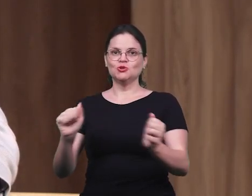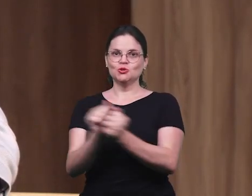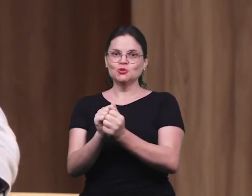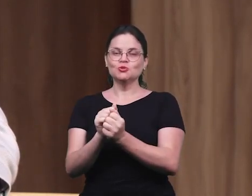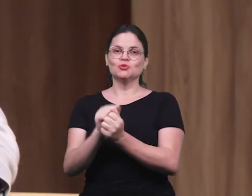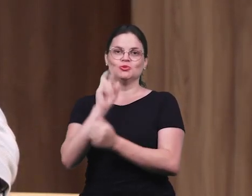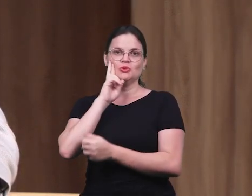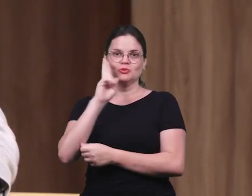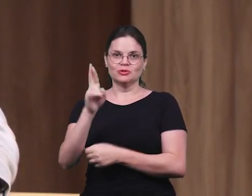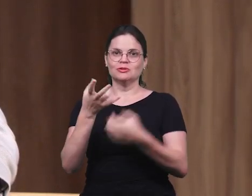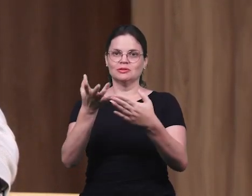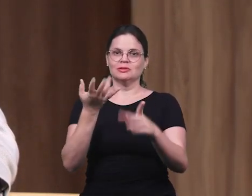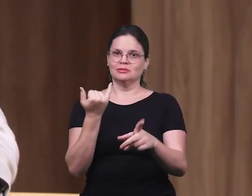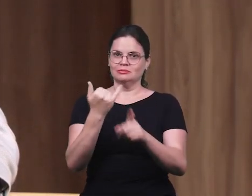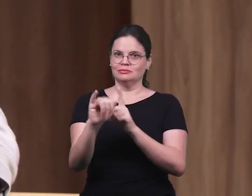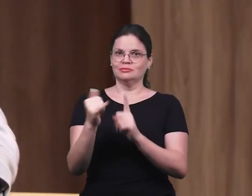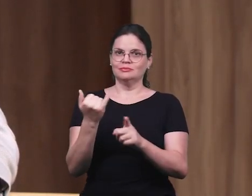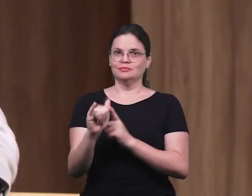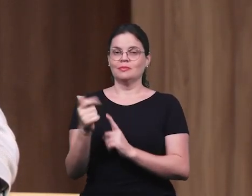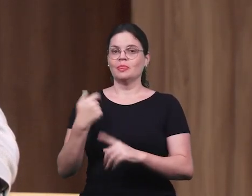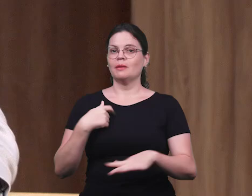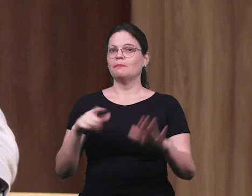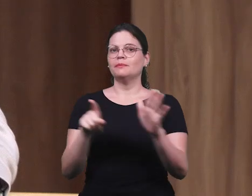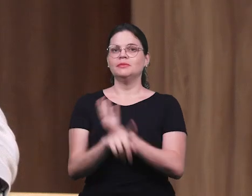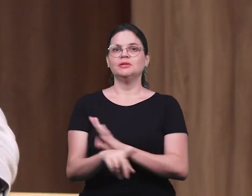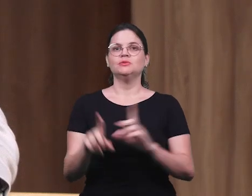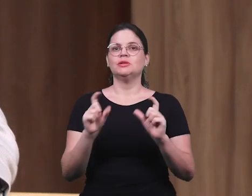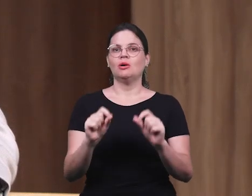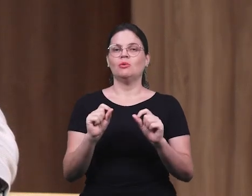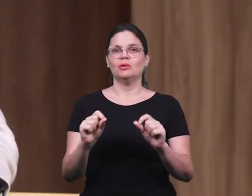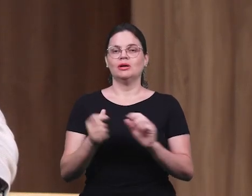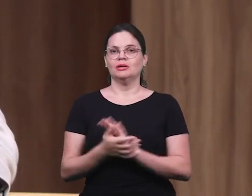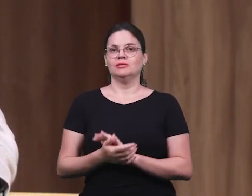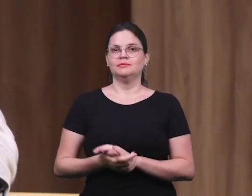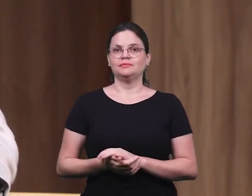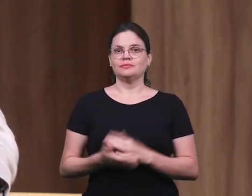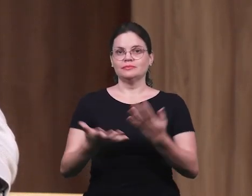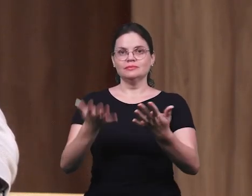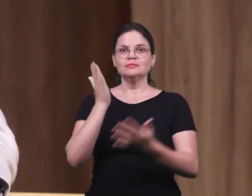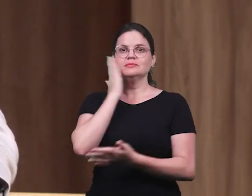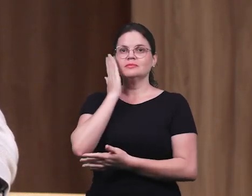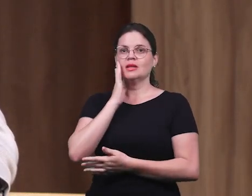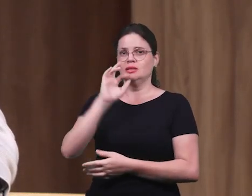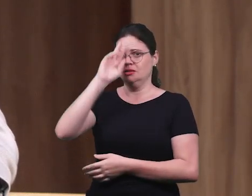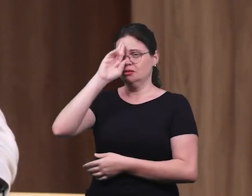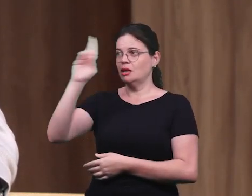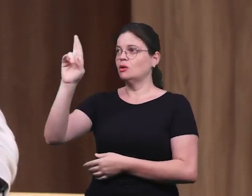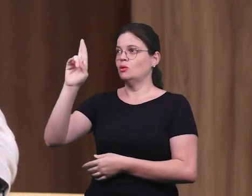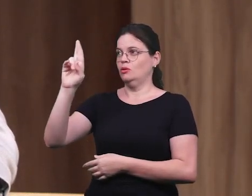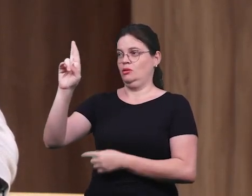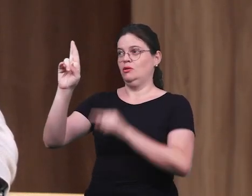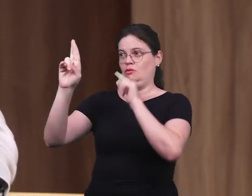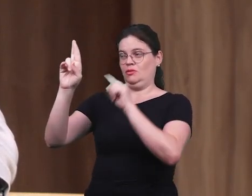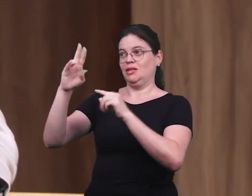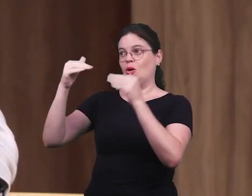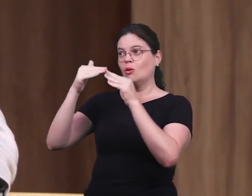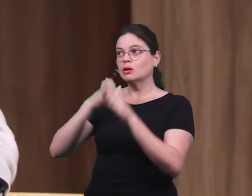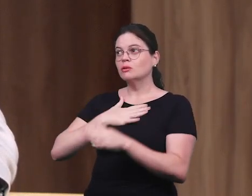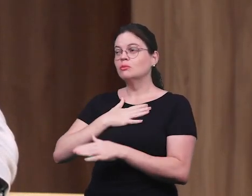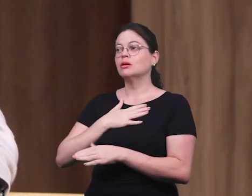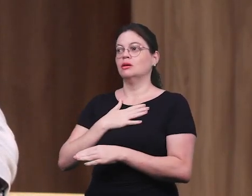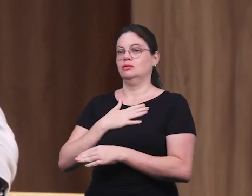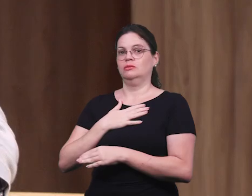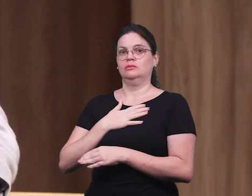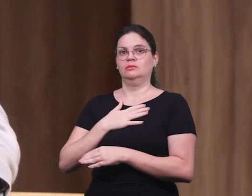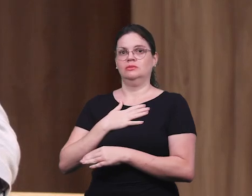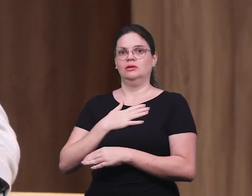vida profética, a pergunta que ele faz e a resposta que ele quer saber é, Senhor, tu irás comigo? E